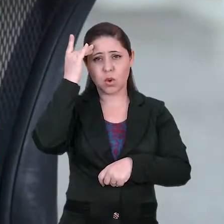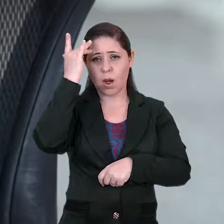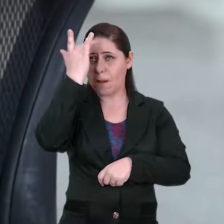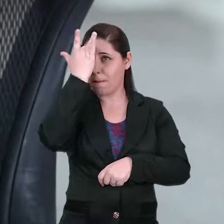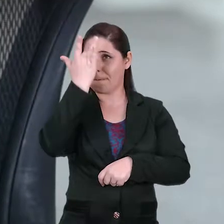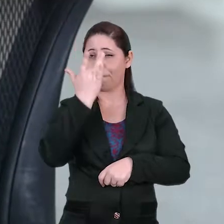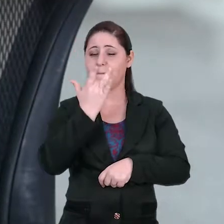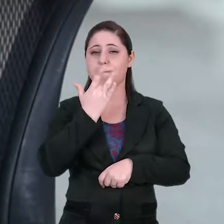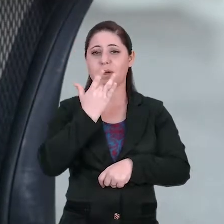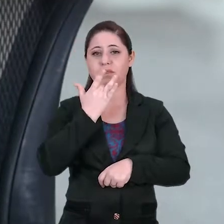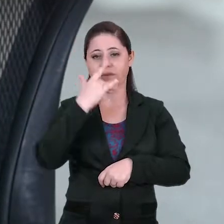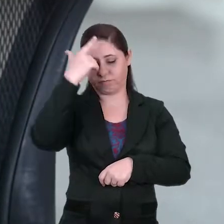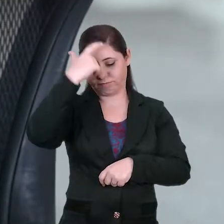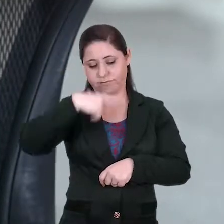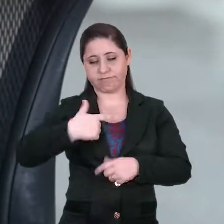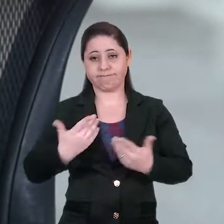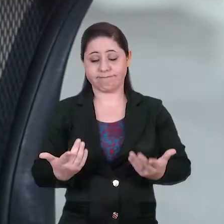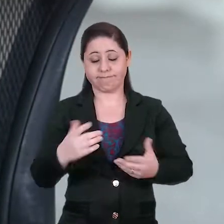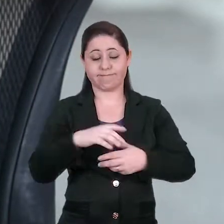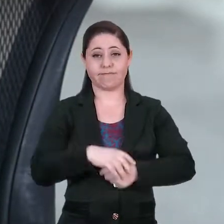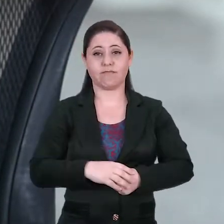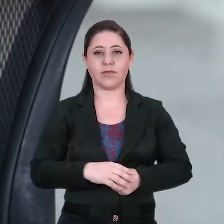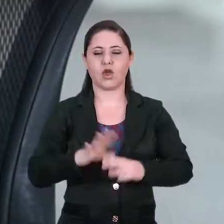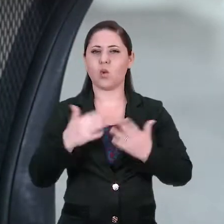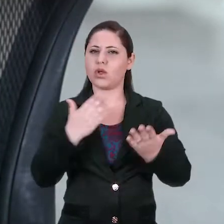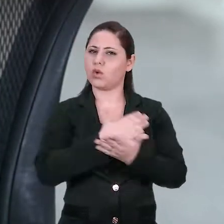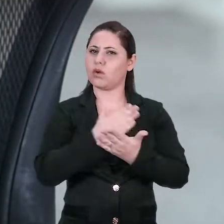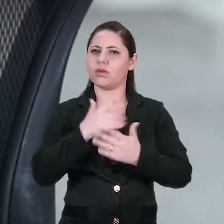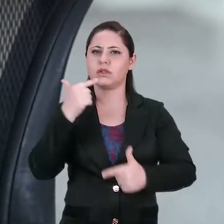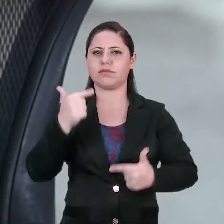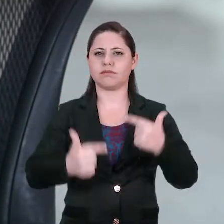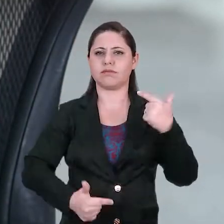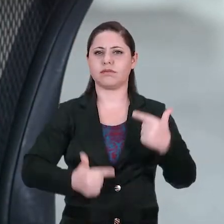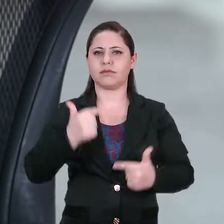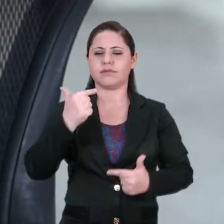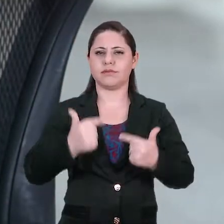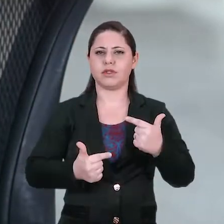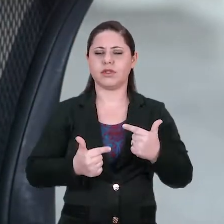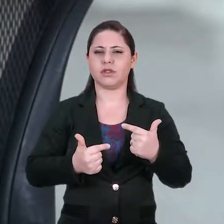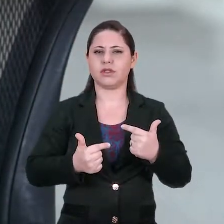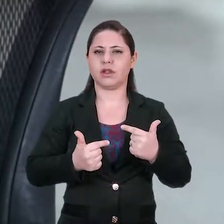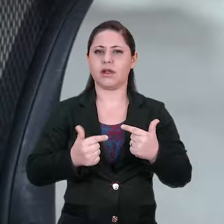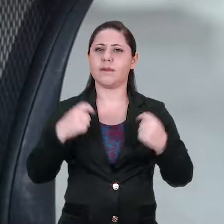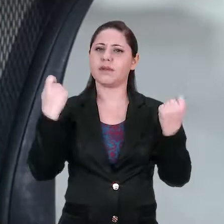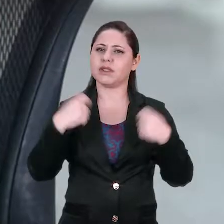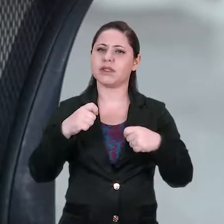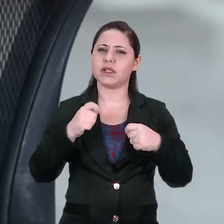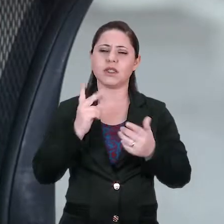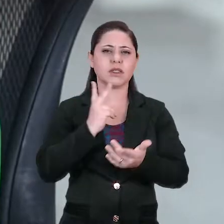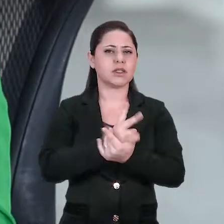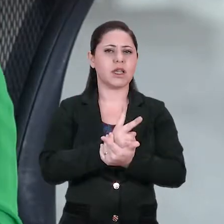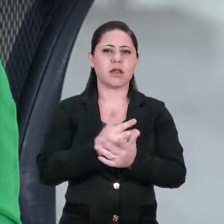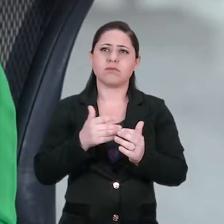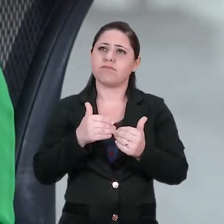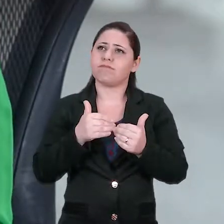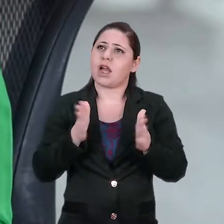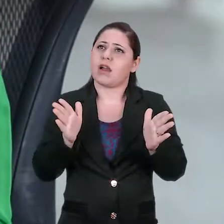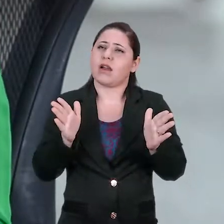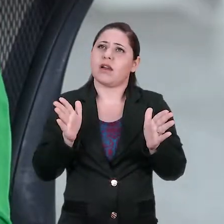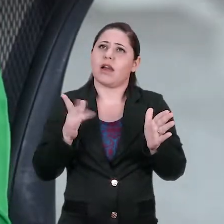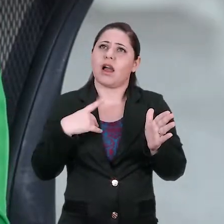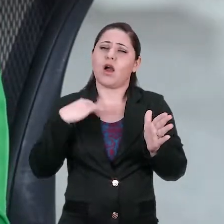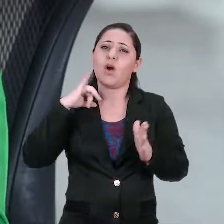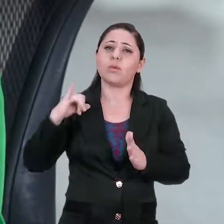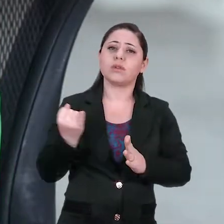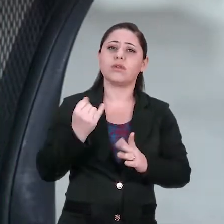perfil. E quando você entra na política, você tem que estar aberta não só às